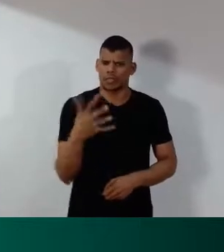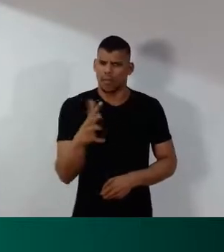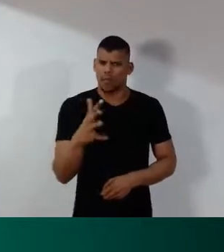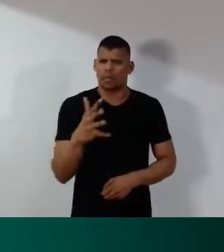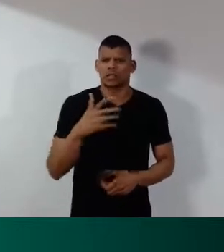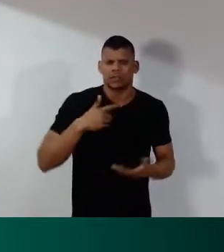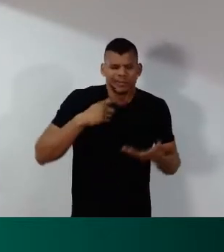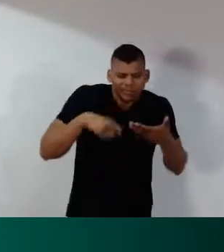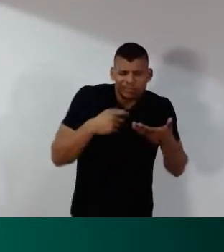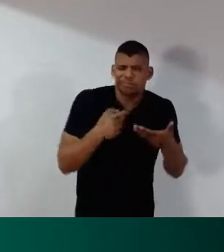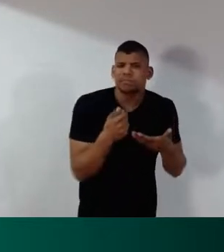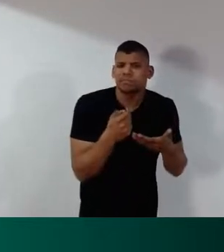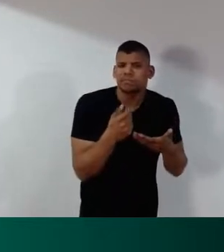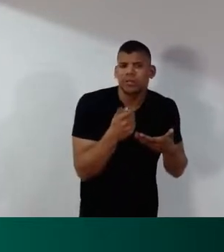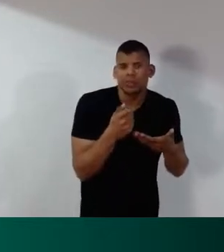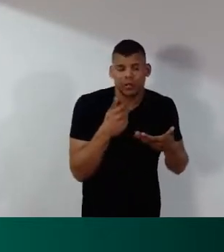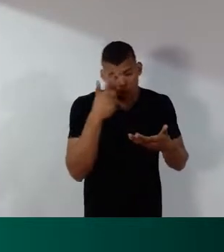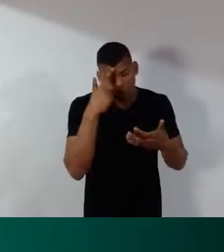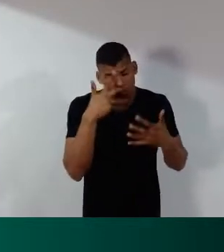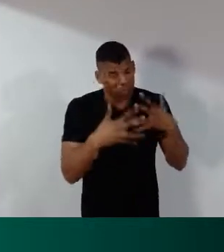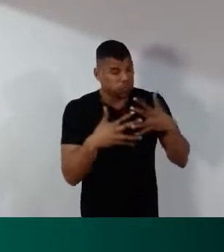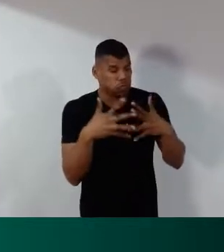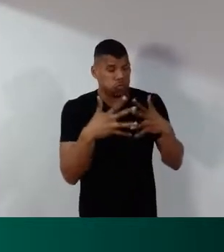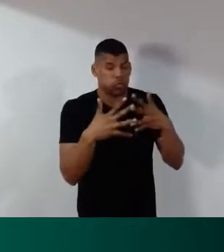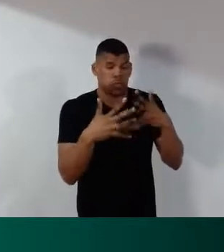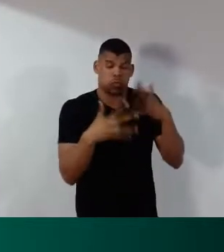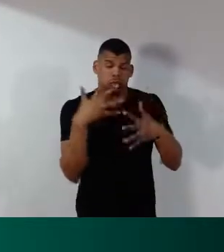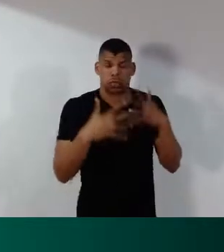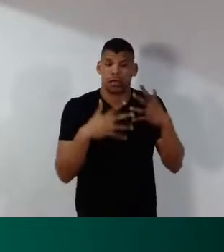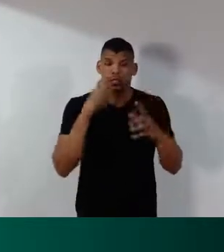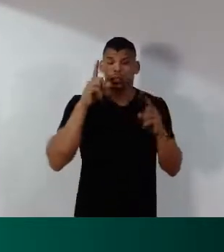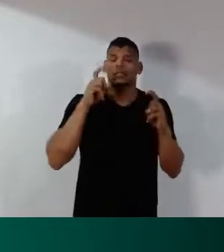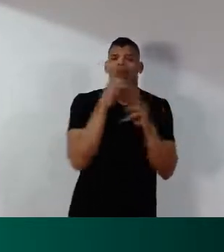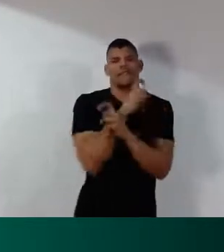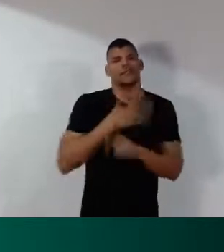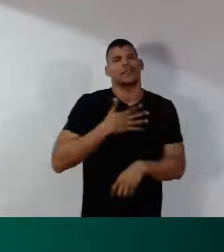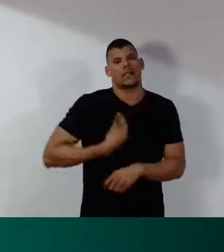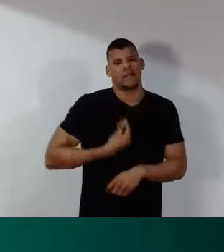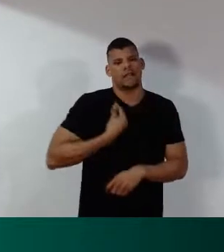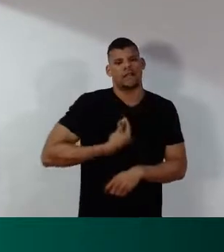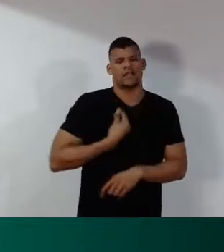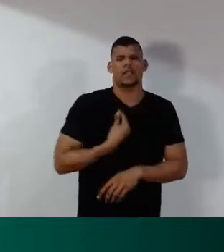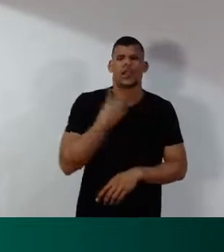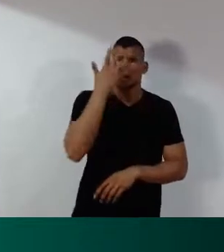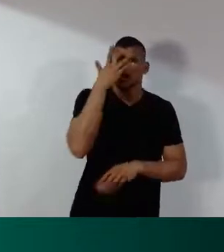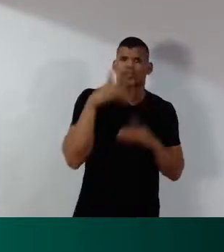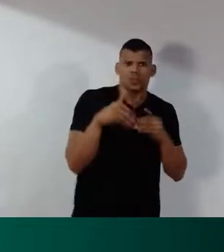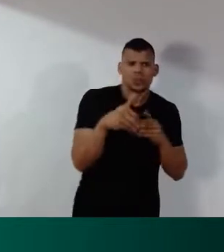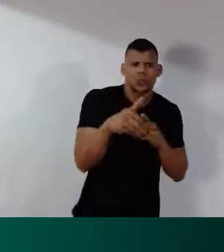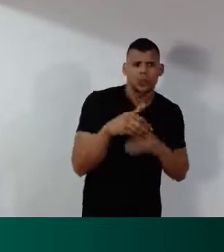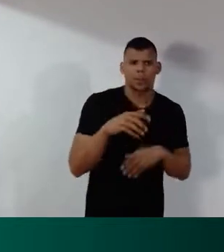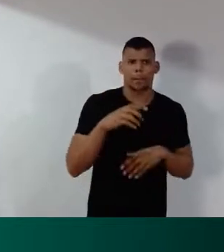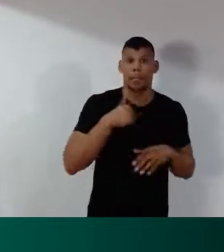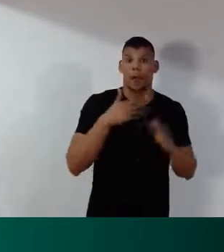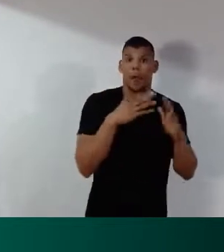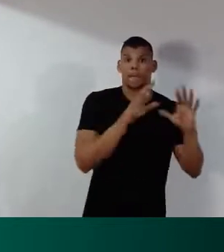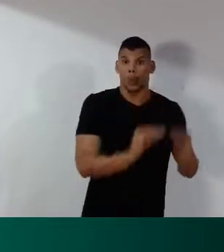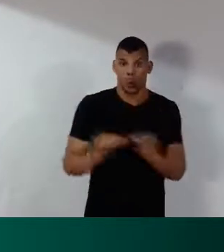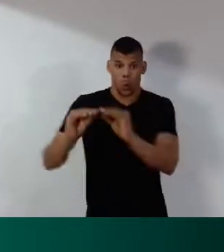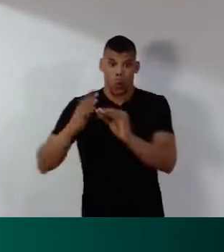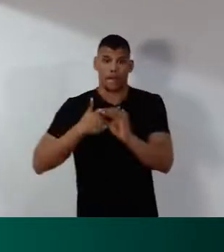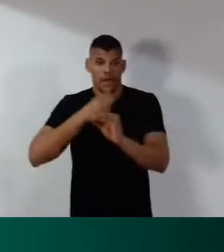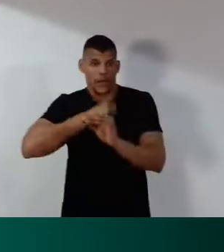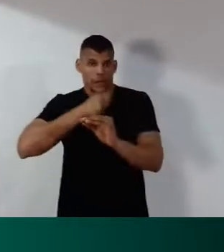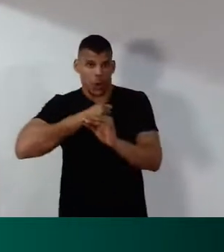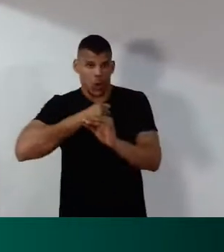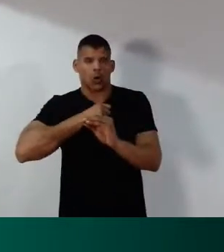mais ou menos e foi um período pesadíssimo da minha vida ver o melhorar de alimentação quando eu fui morar com a minha avó